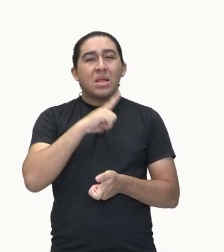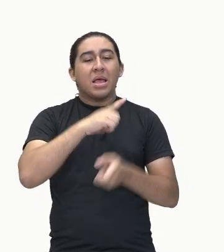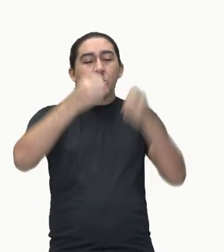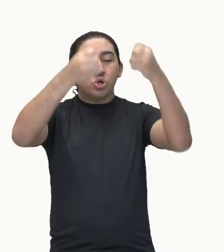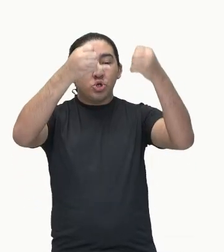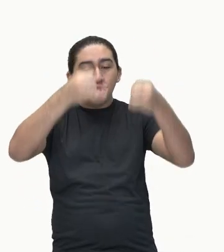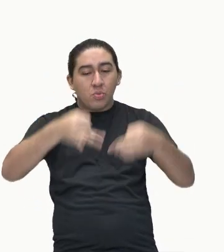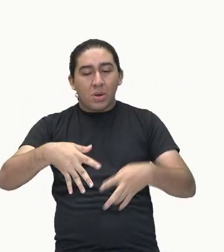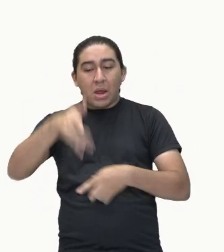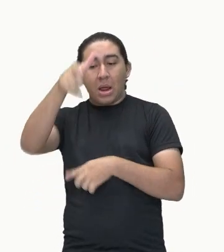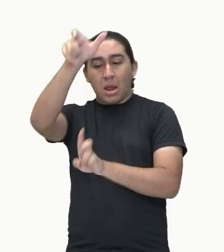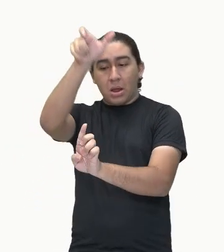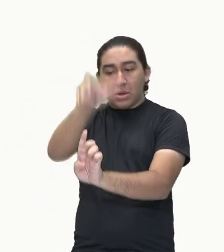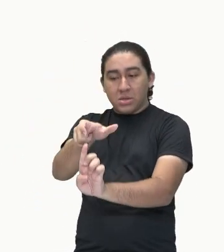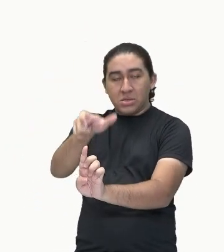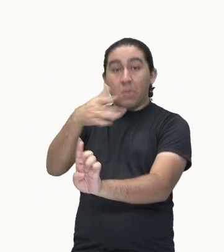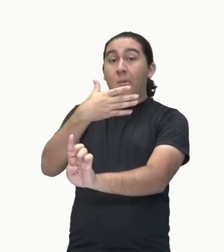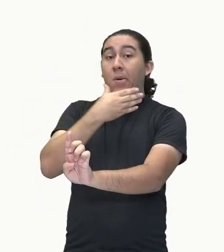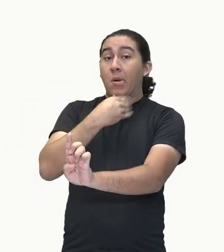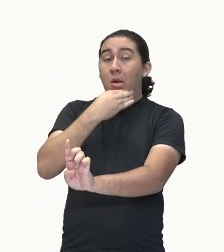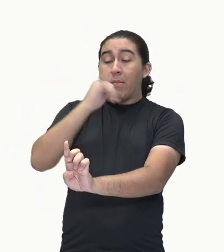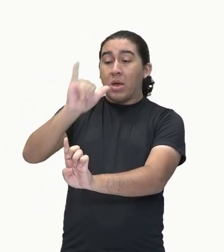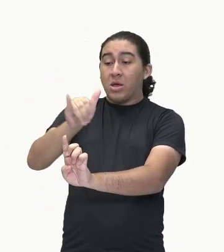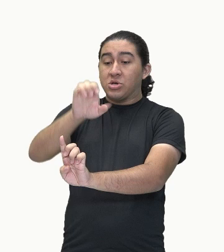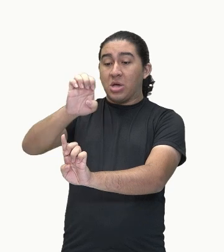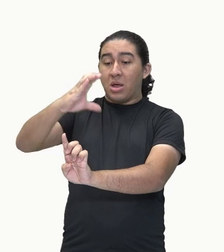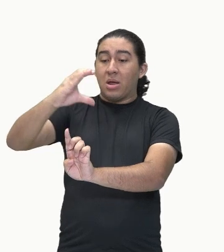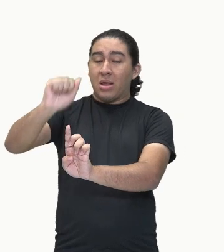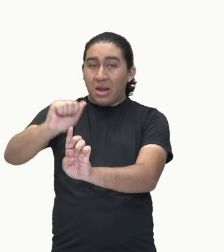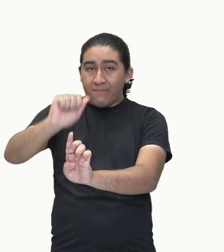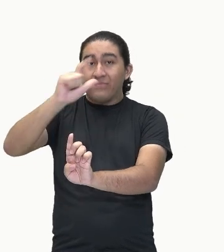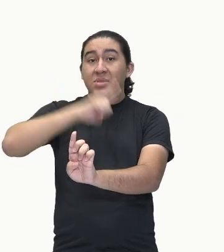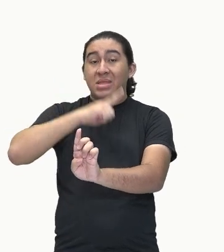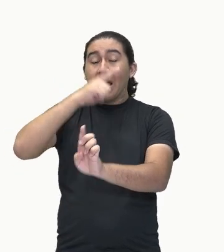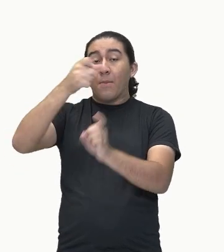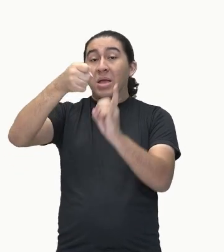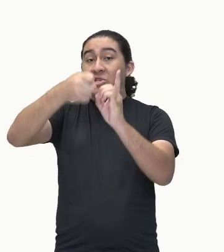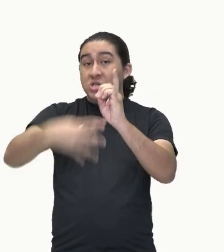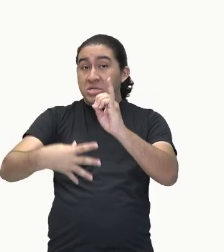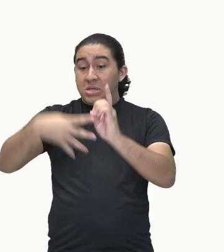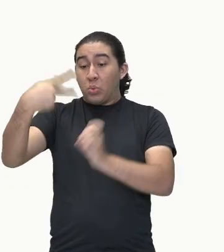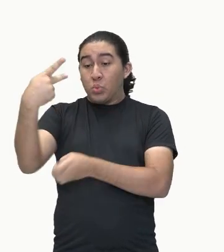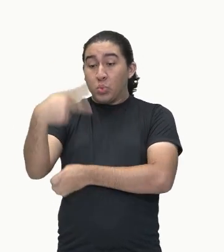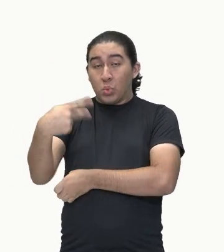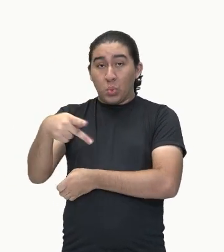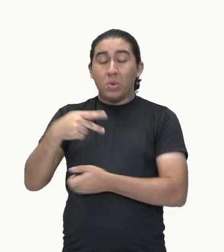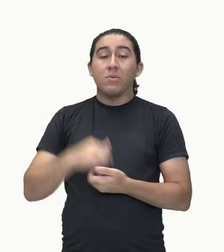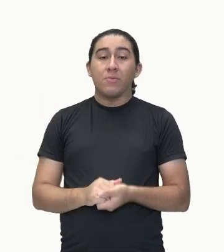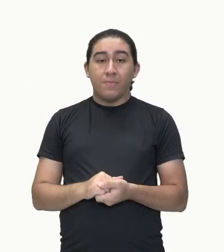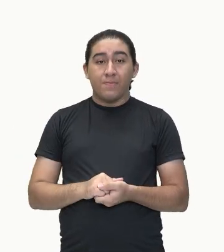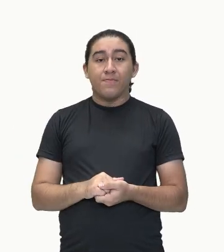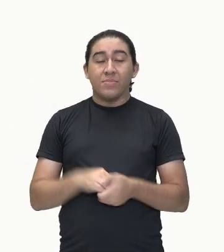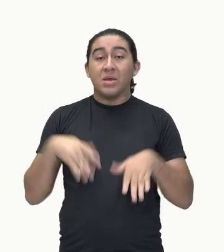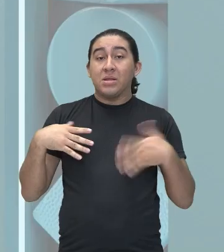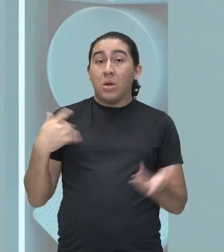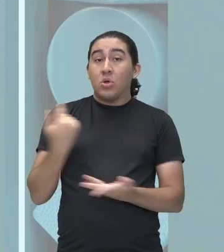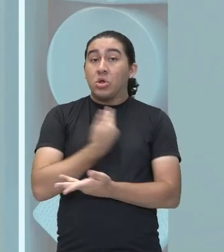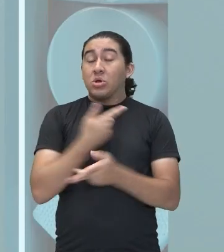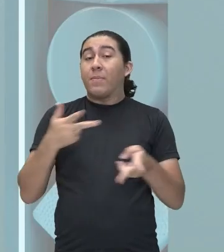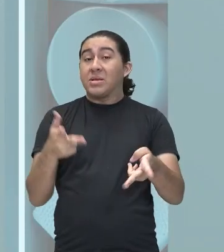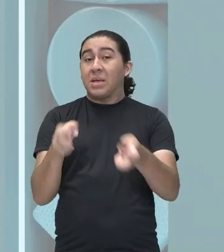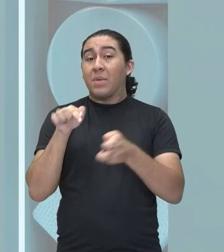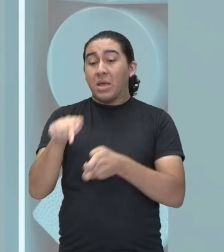Tatu, mostra esse personagem. E perceba que esse personagem vive exatamente pela descrição que nós percebemos ali em